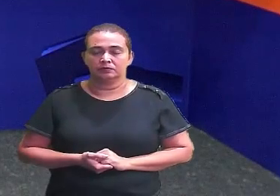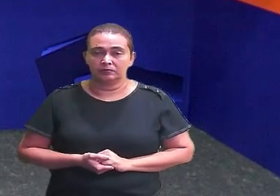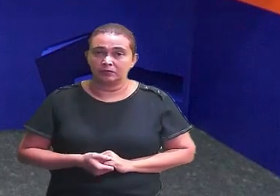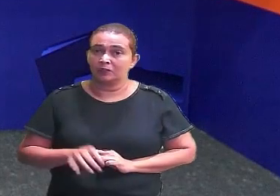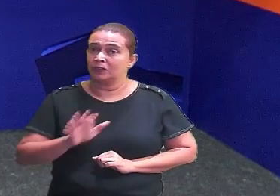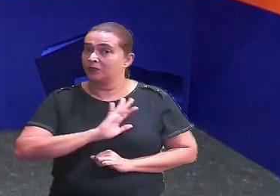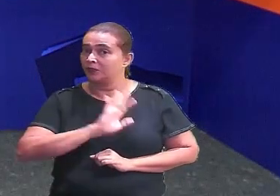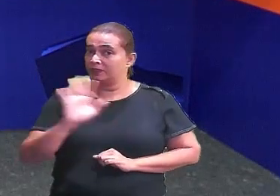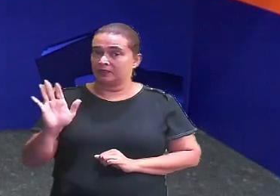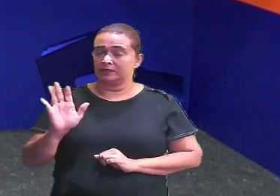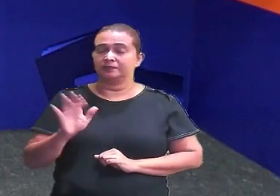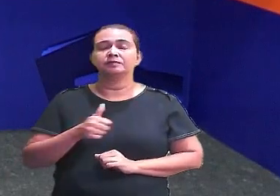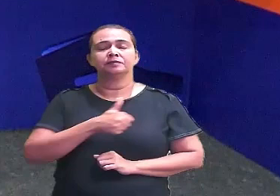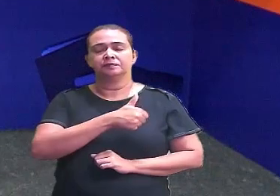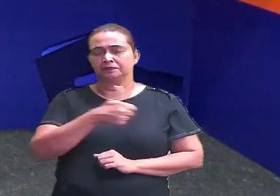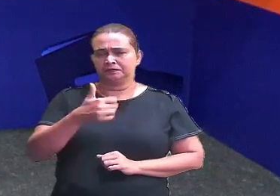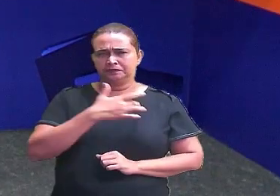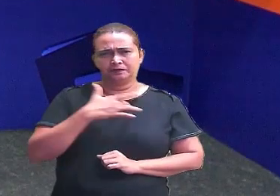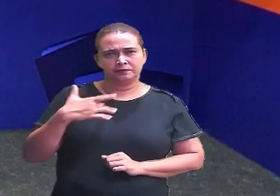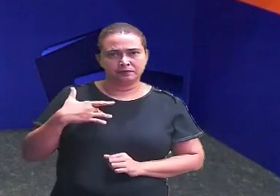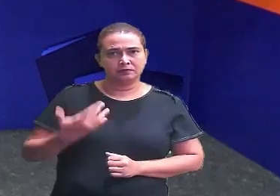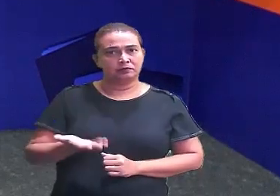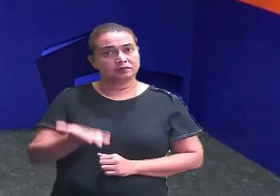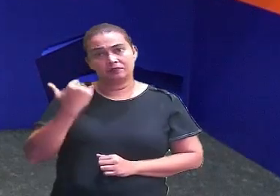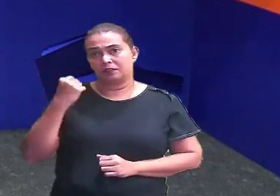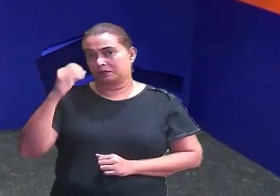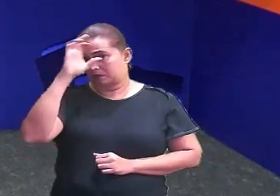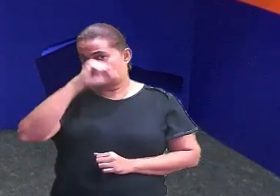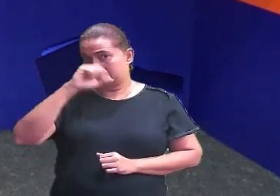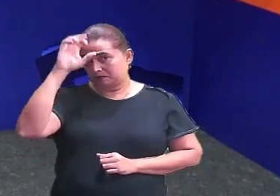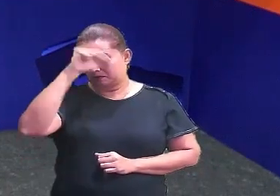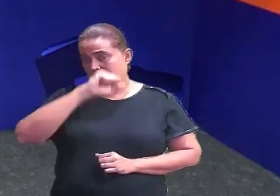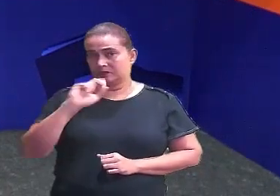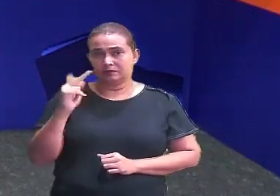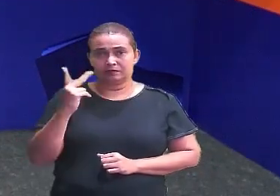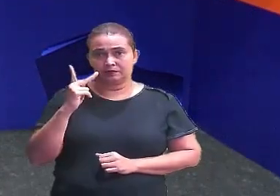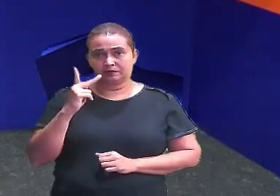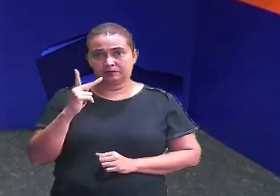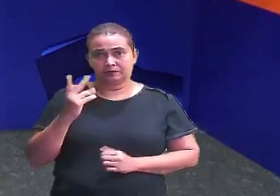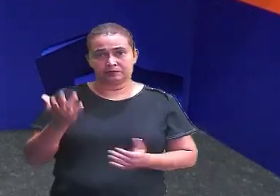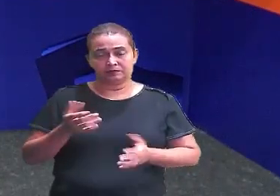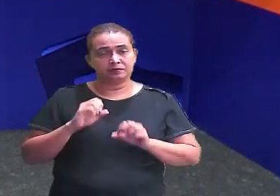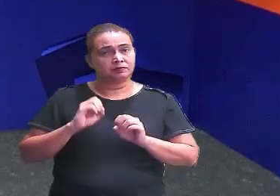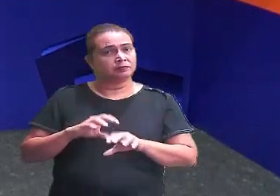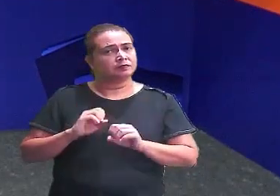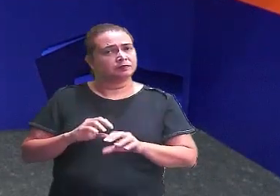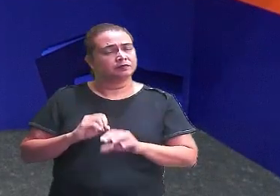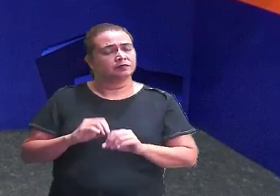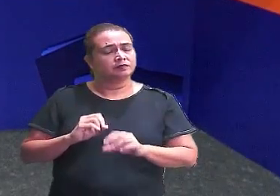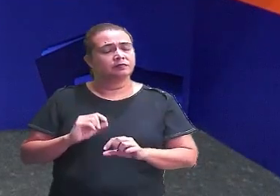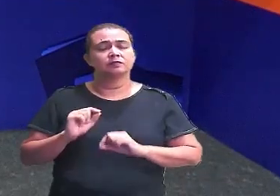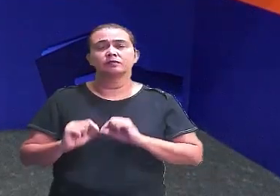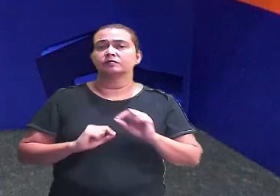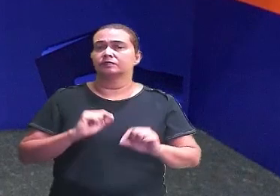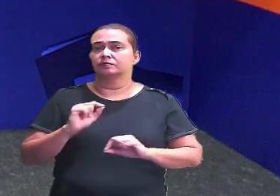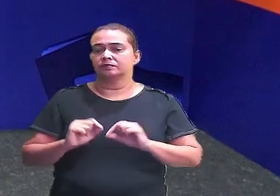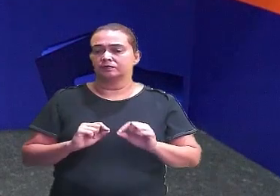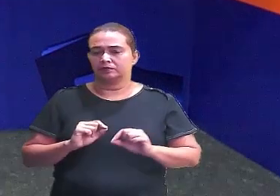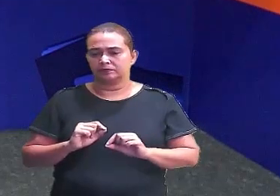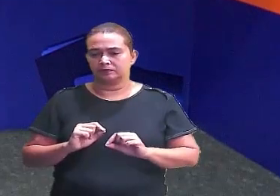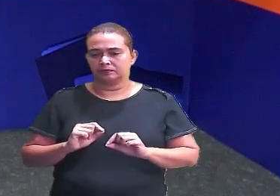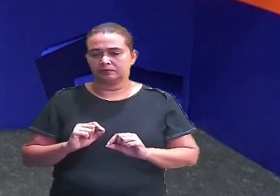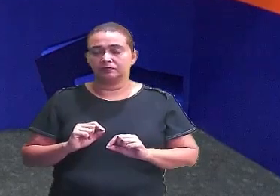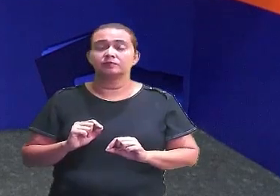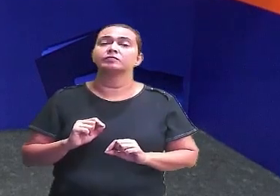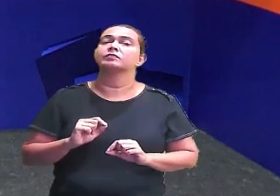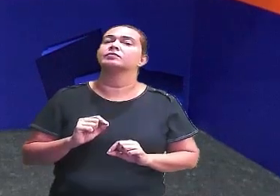E aí pessoal, tudo bom com vocês? Vamos embora para mais uma aula de História. Na aula de hoje a gente vai estudar uma coisa que muitos